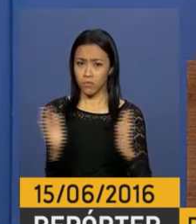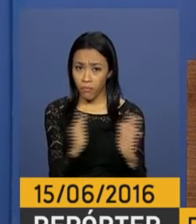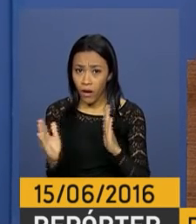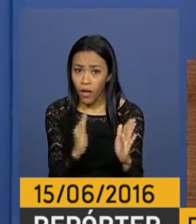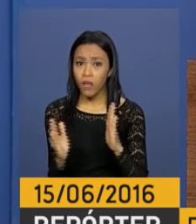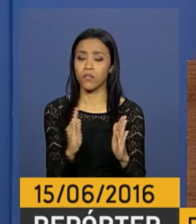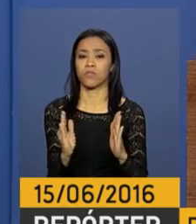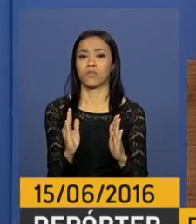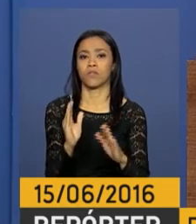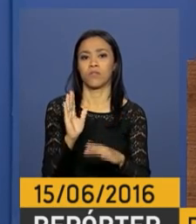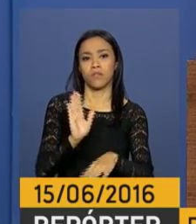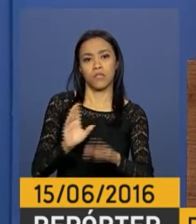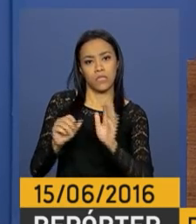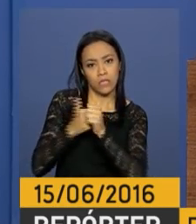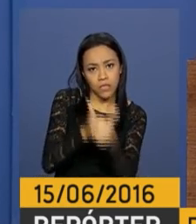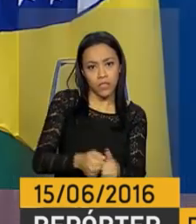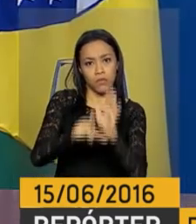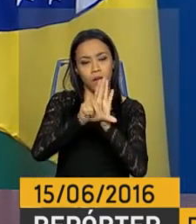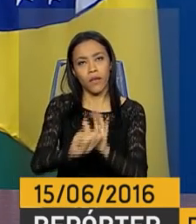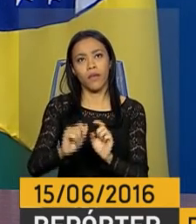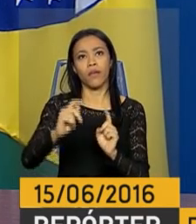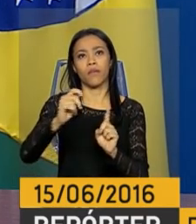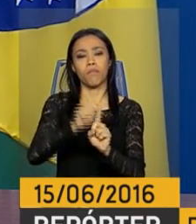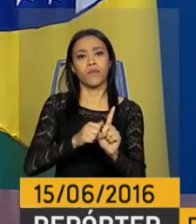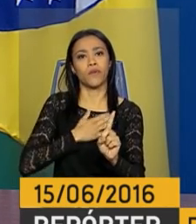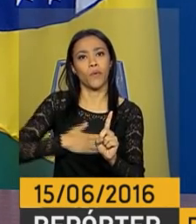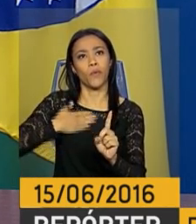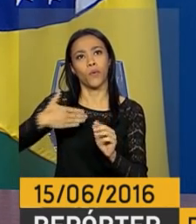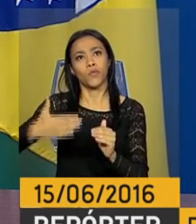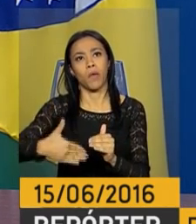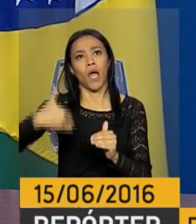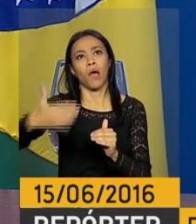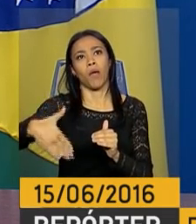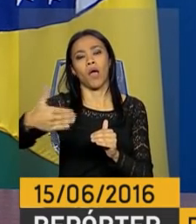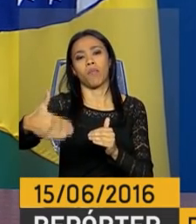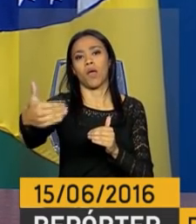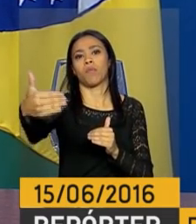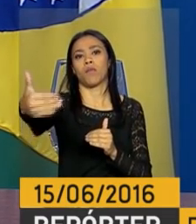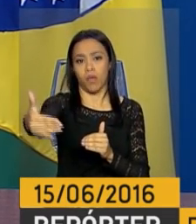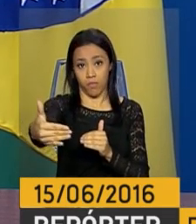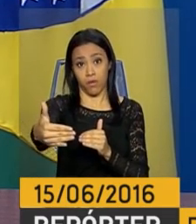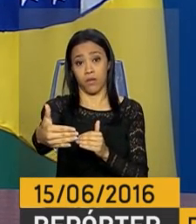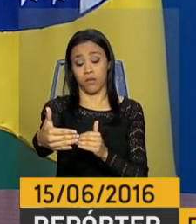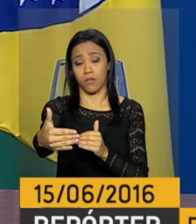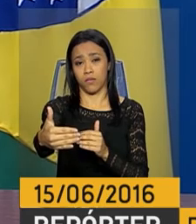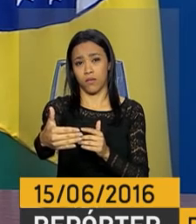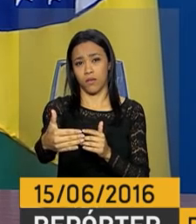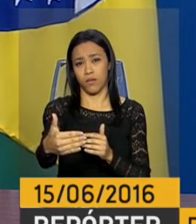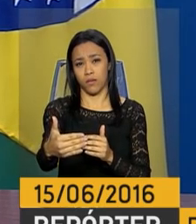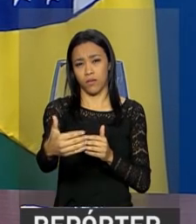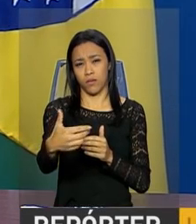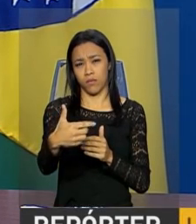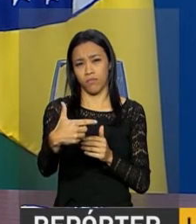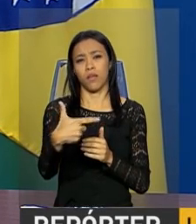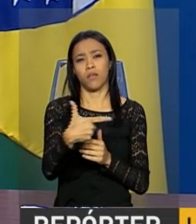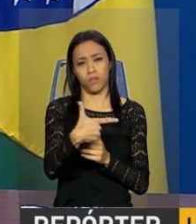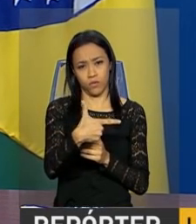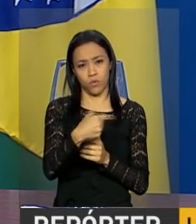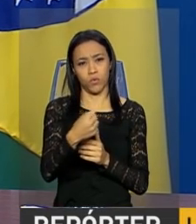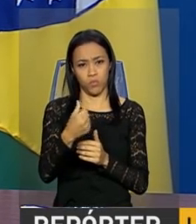legais e agosto e etc, eh para eh 2 eh